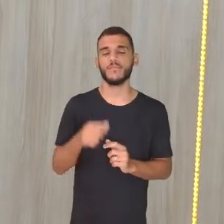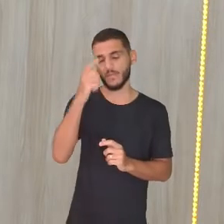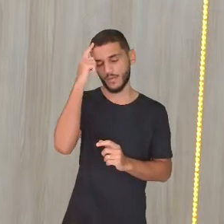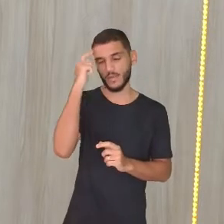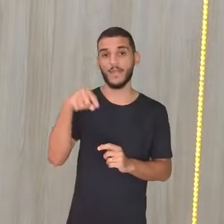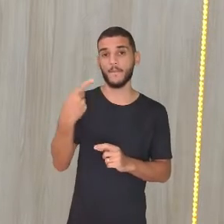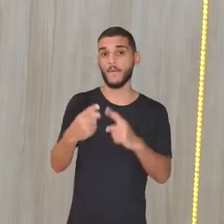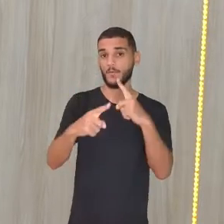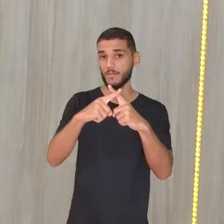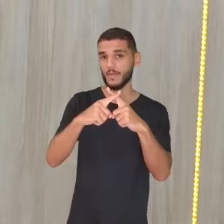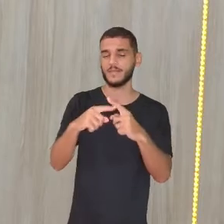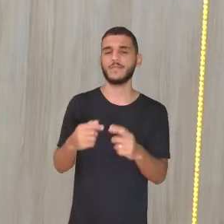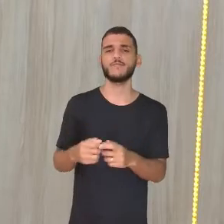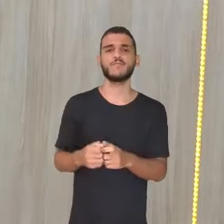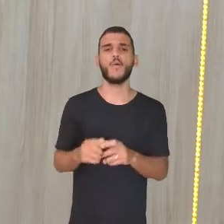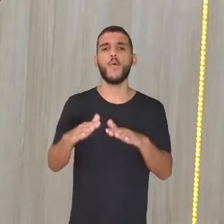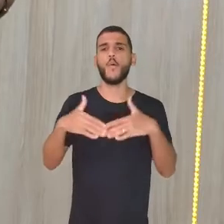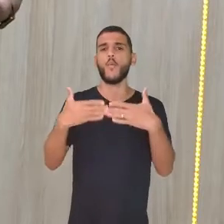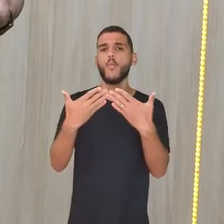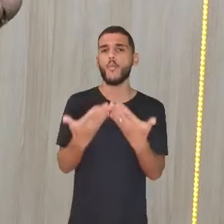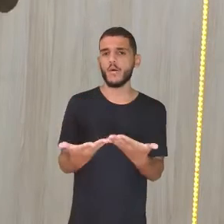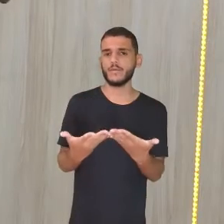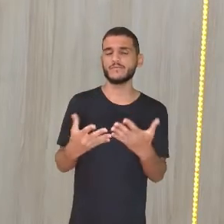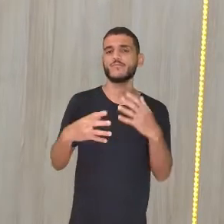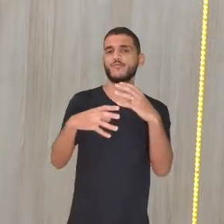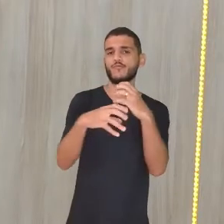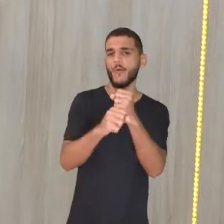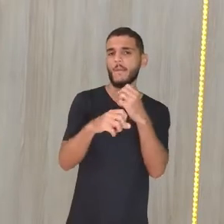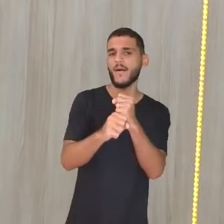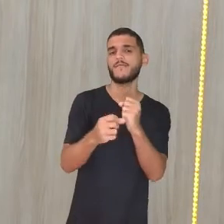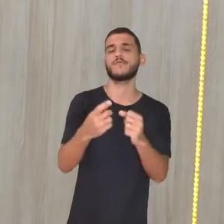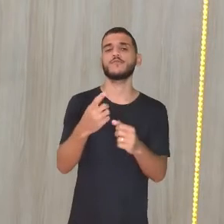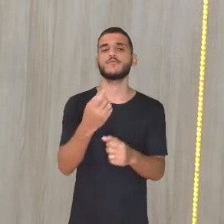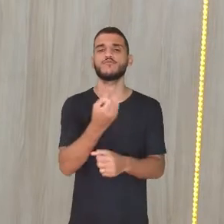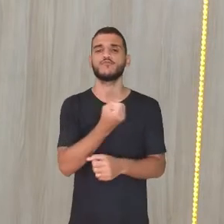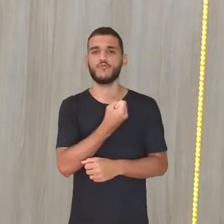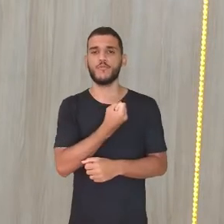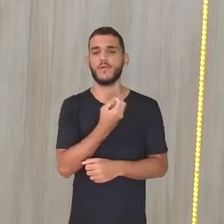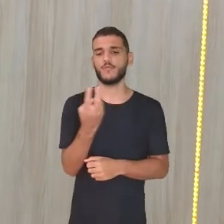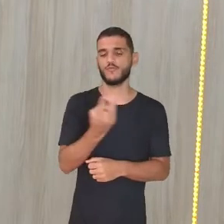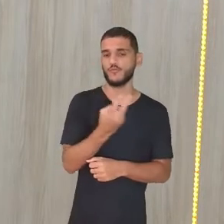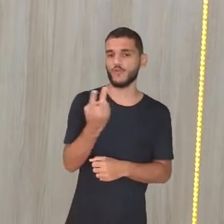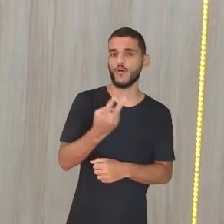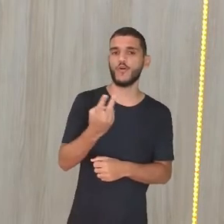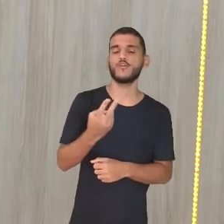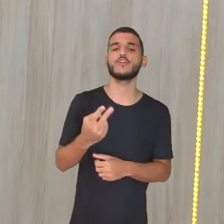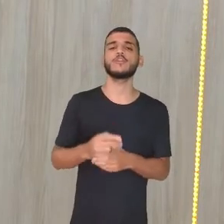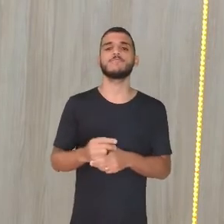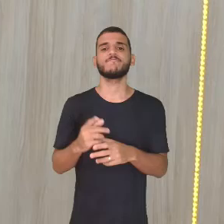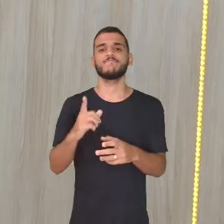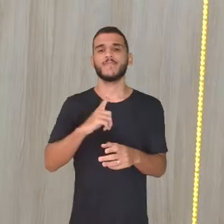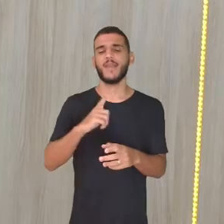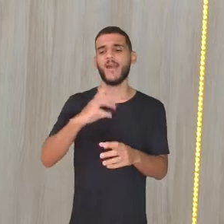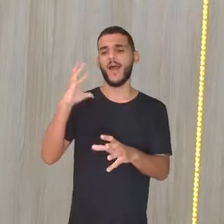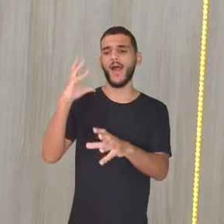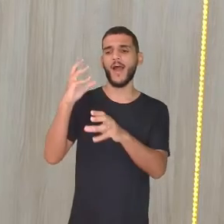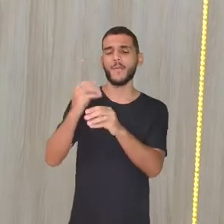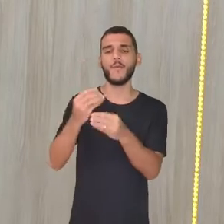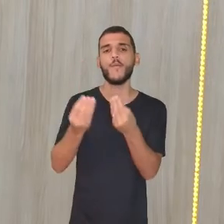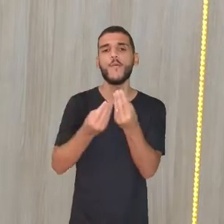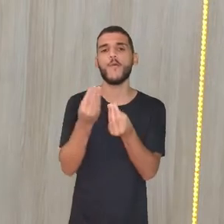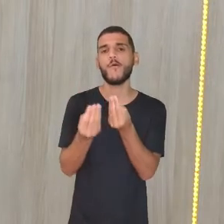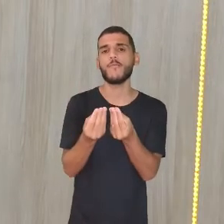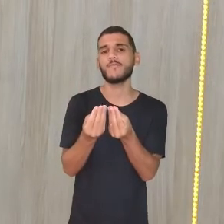sempre dava um número natural. Quando eles pegavam dois números naturais e multiplicavam, o resultado sempre dava um